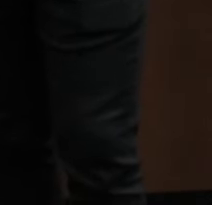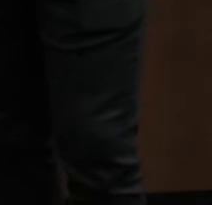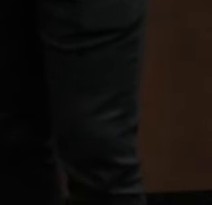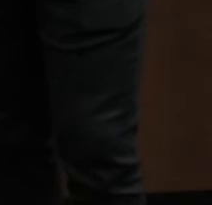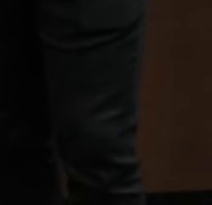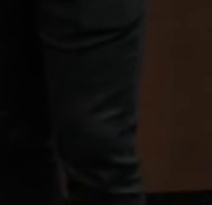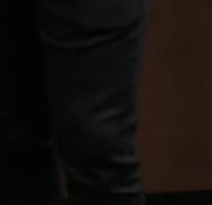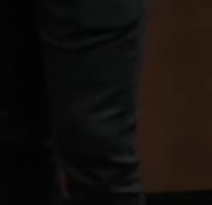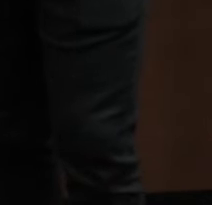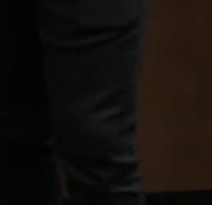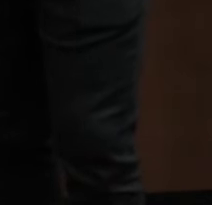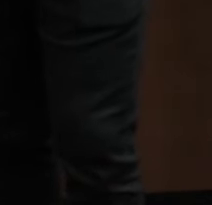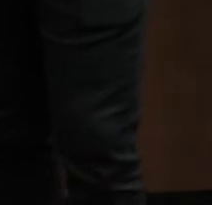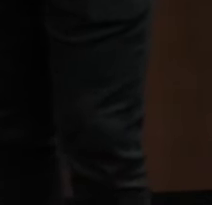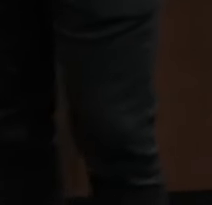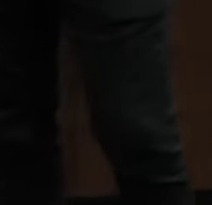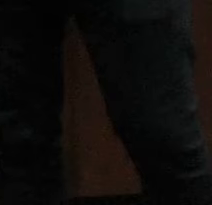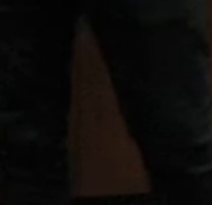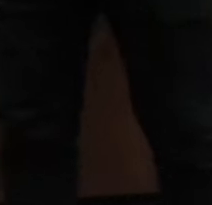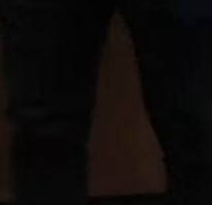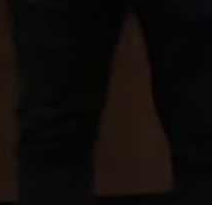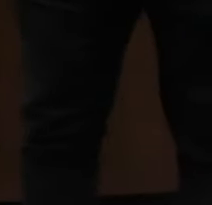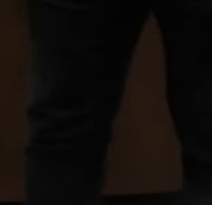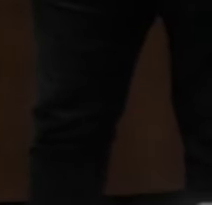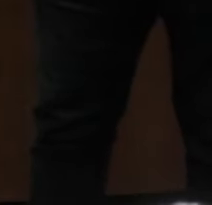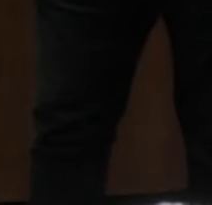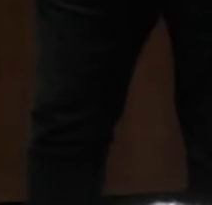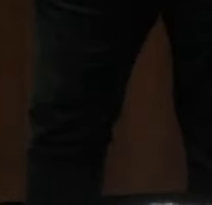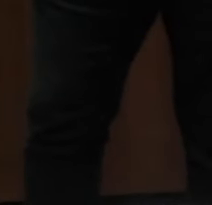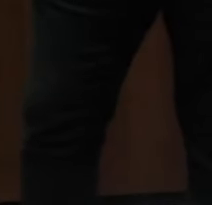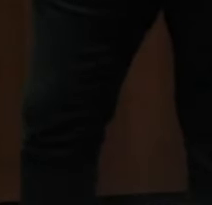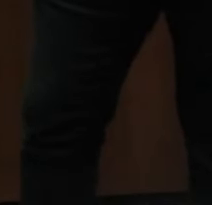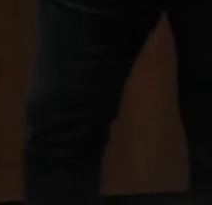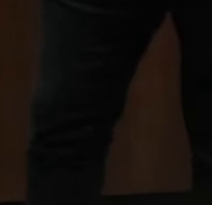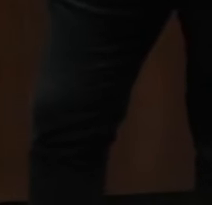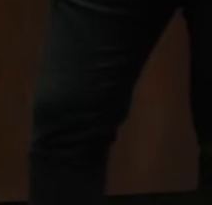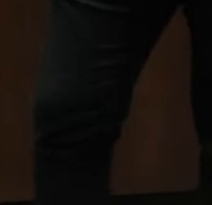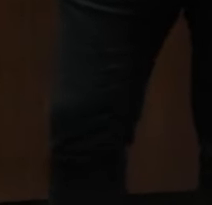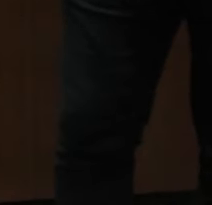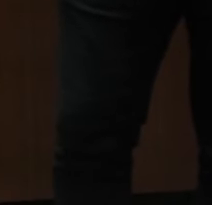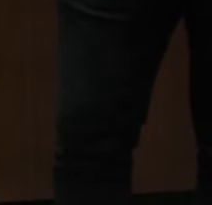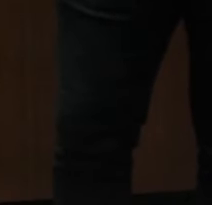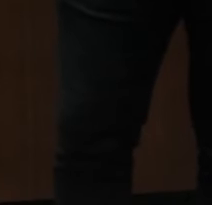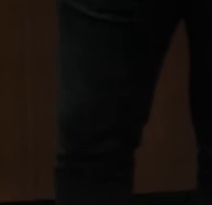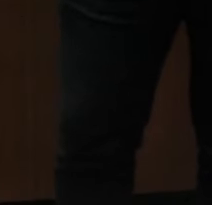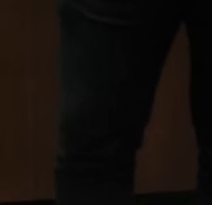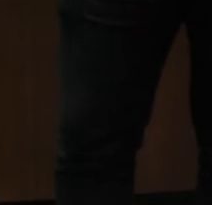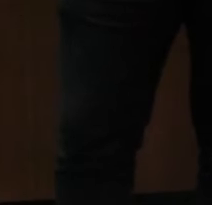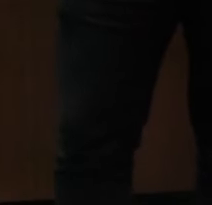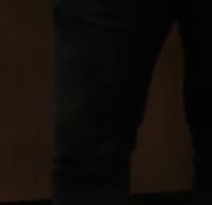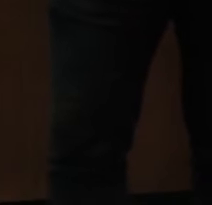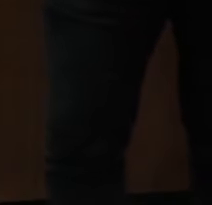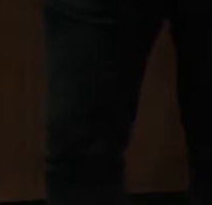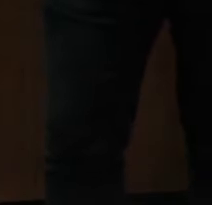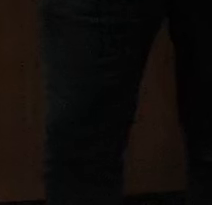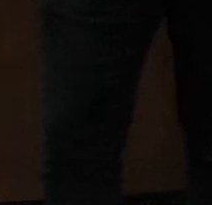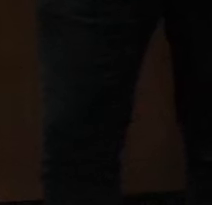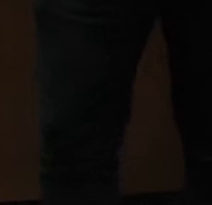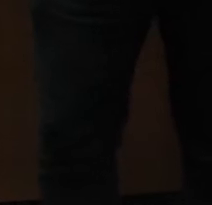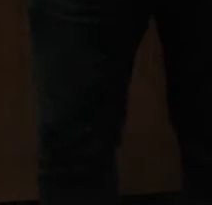Aprovar os percentuais de que trata o artigo 1º, parágrafo 2º desta lei complementar e a cada exercício